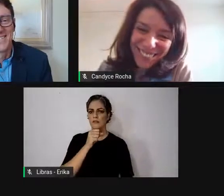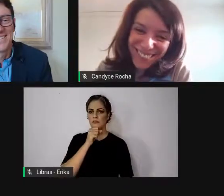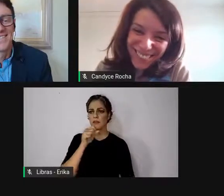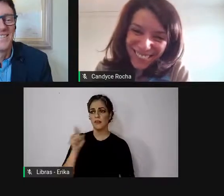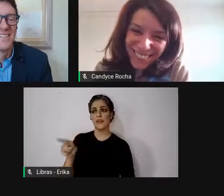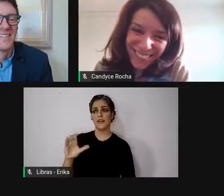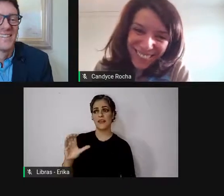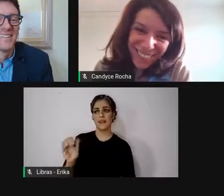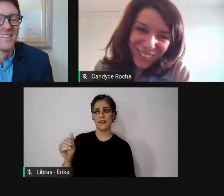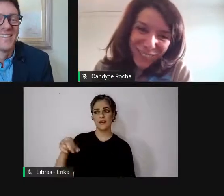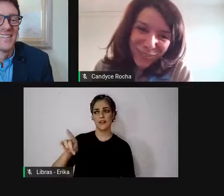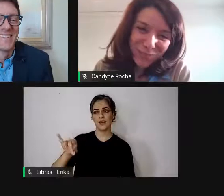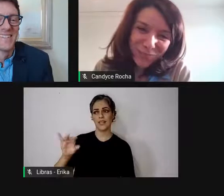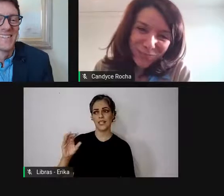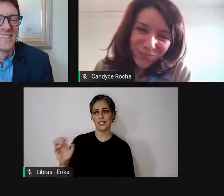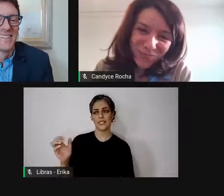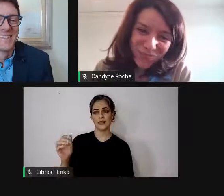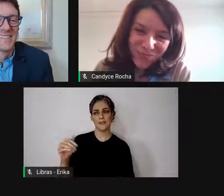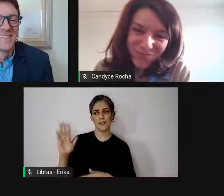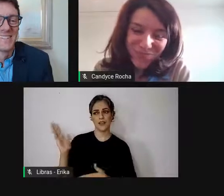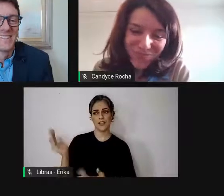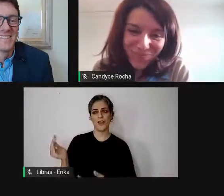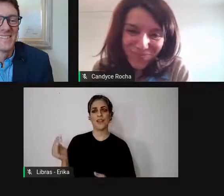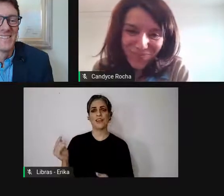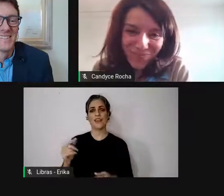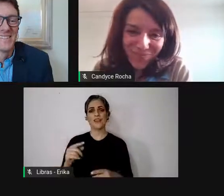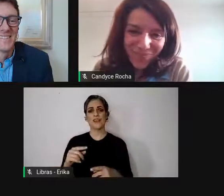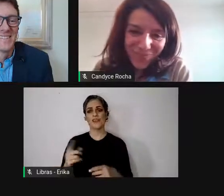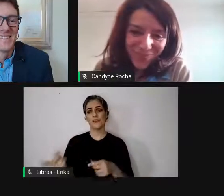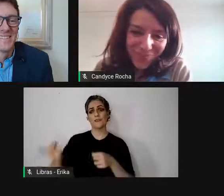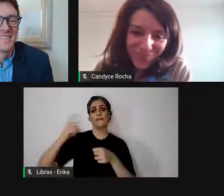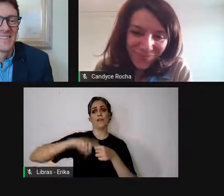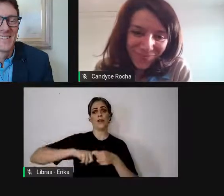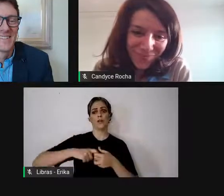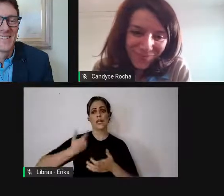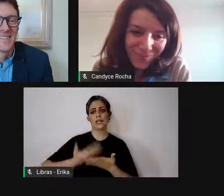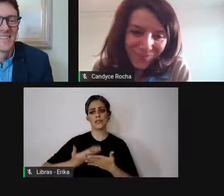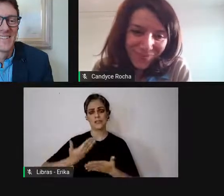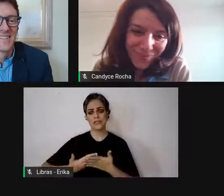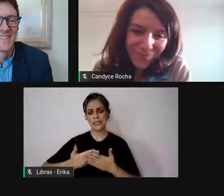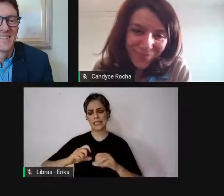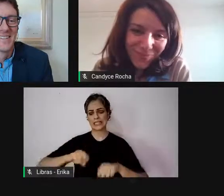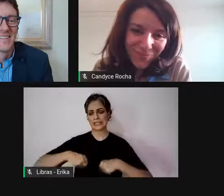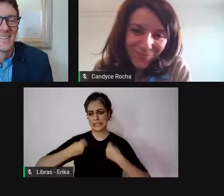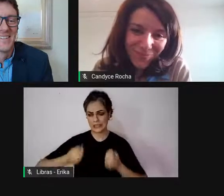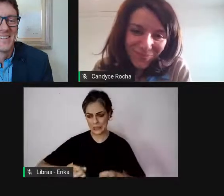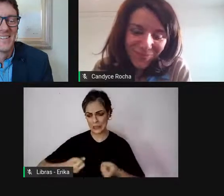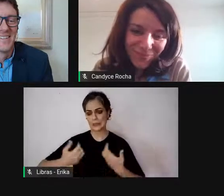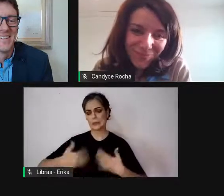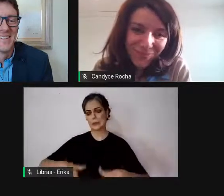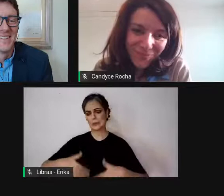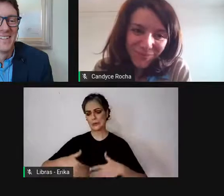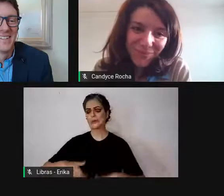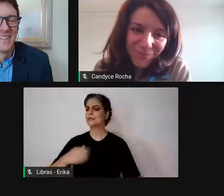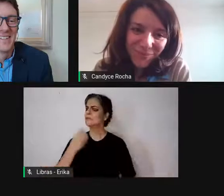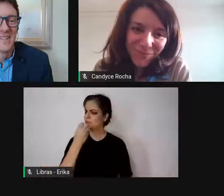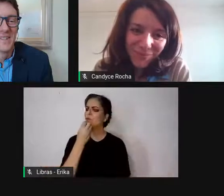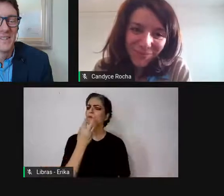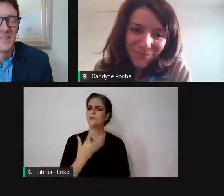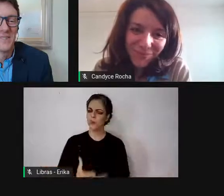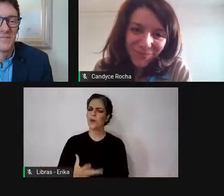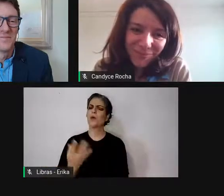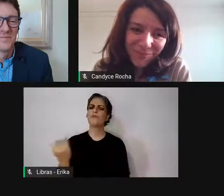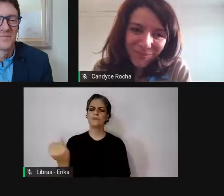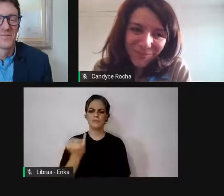mas é uma experiência de você voltar para o banco da escola, que é uma experiência que assim, não tem preço, entende?